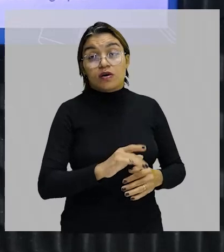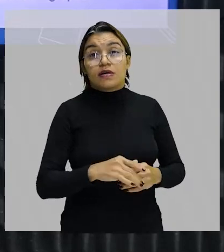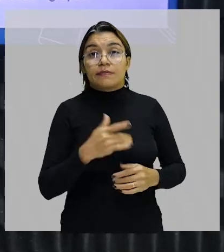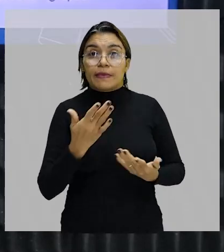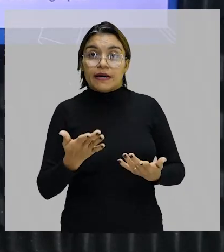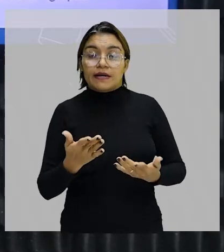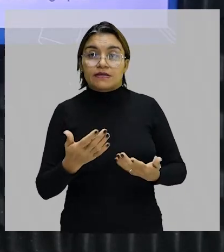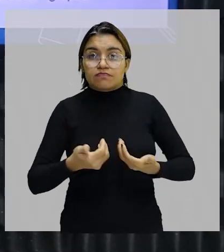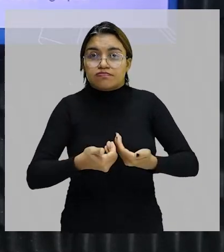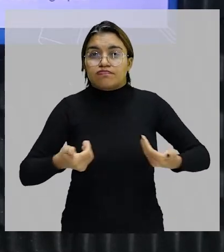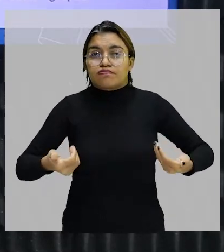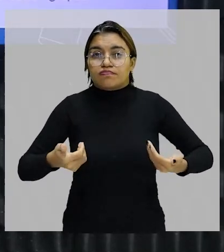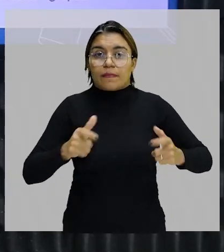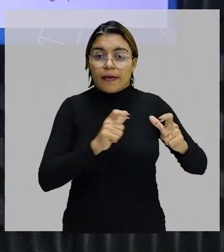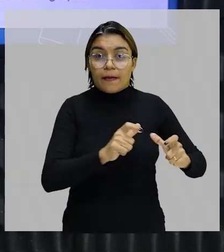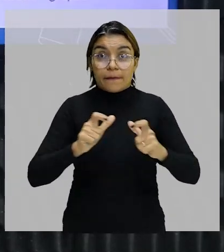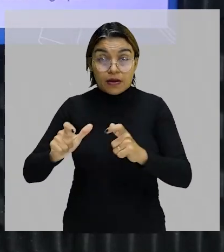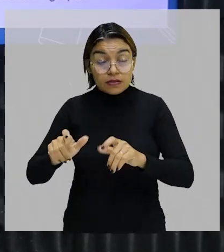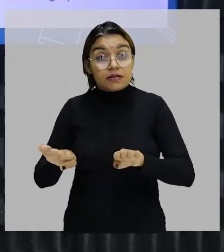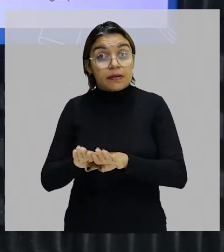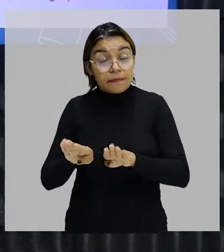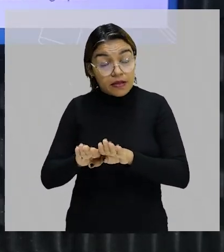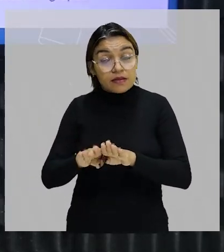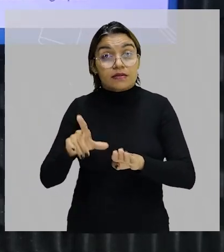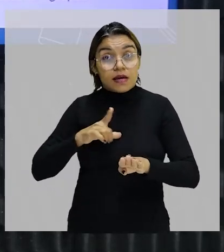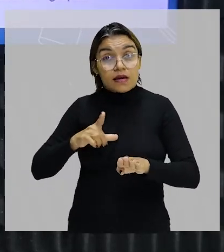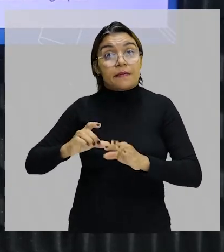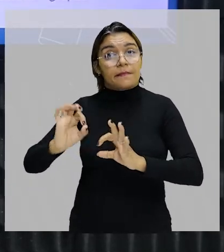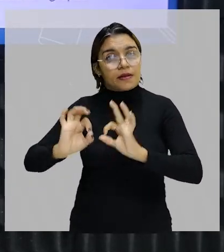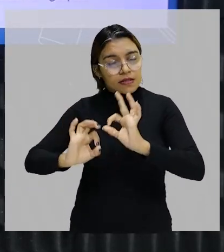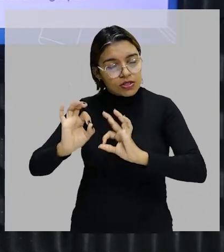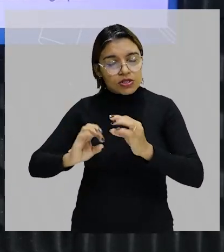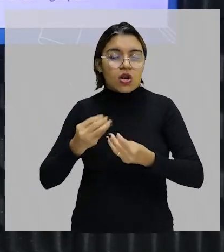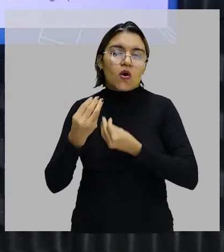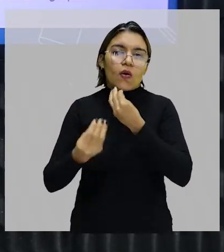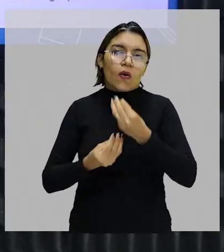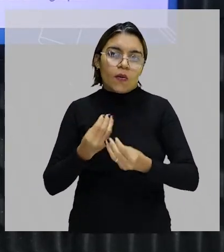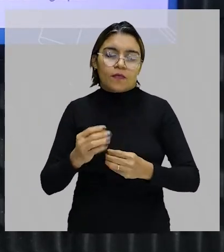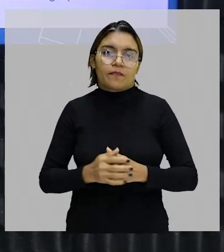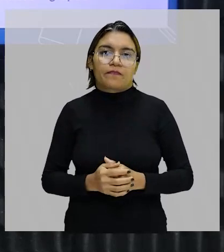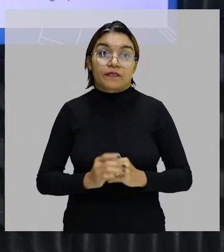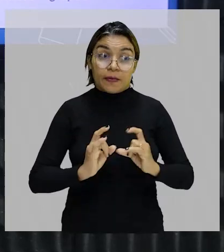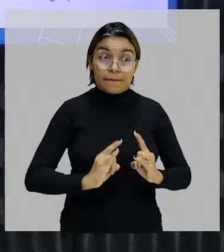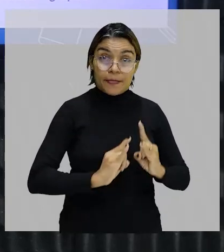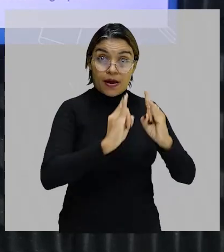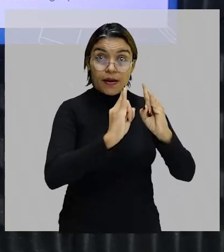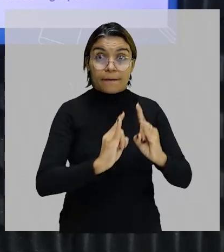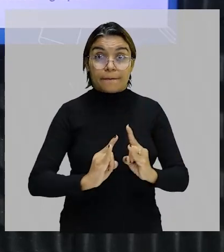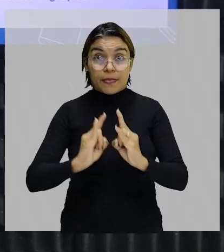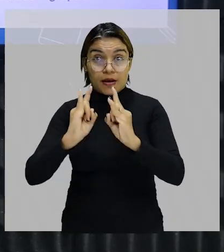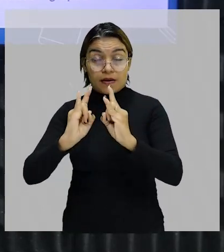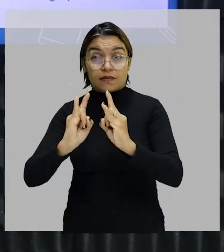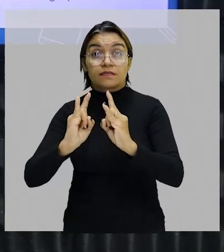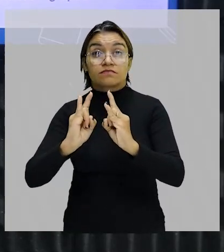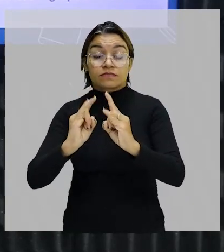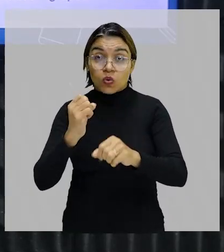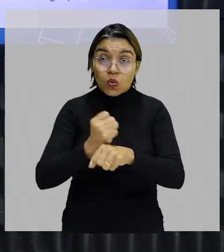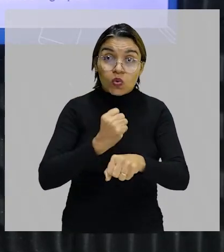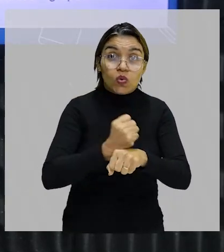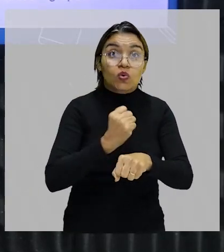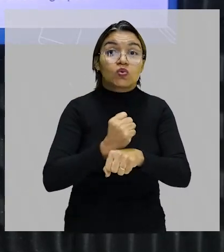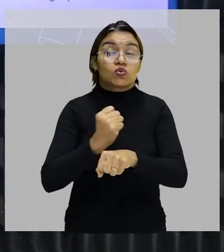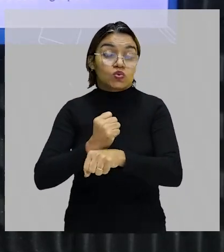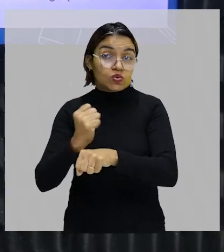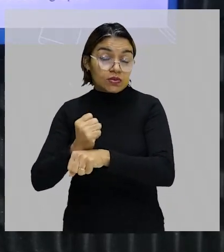segregação socioespacial de maneira planejada. Como isso ocorre, Marcos? Por exemplo, a construção de prédios fechados, onde o acesso de pessoas